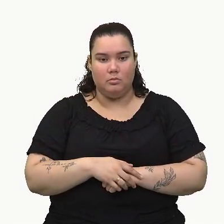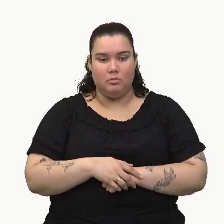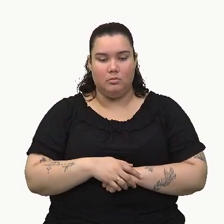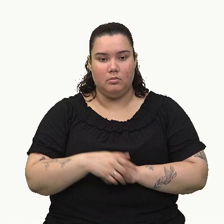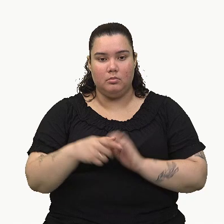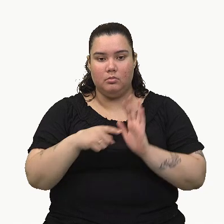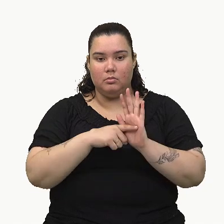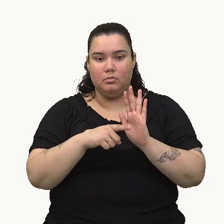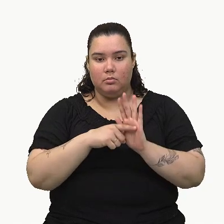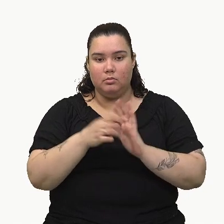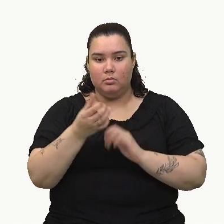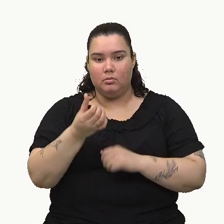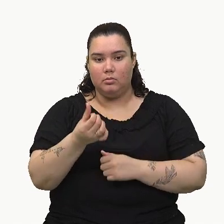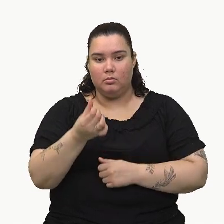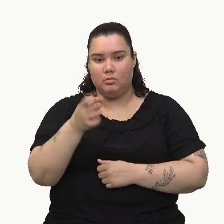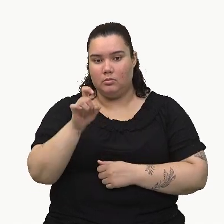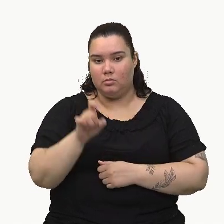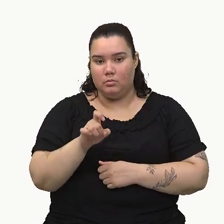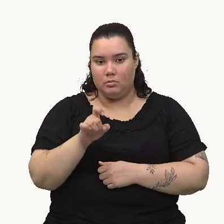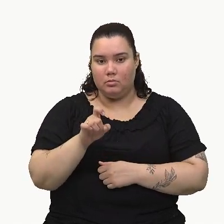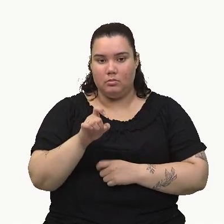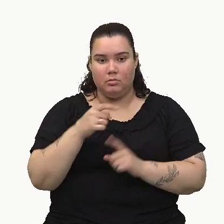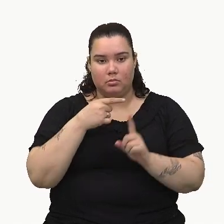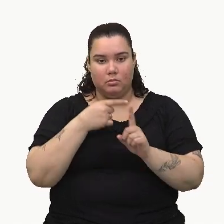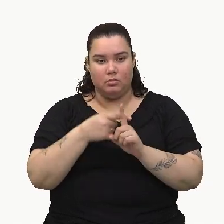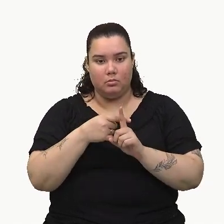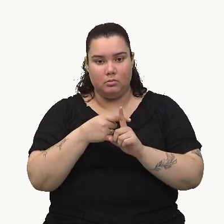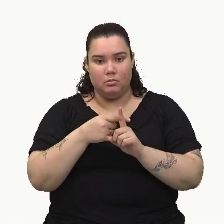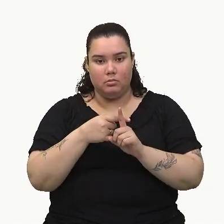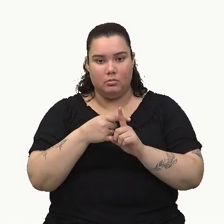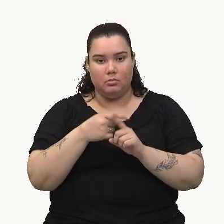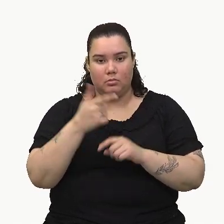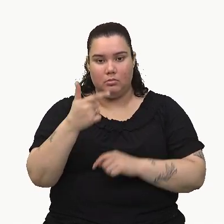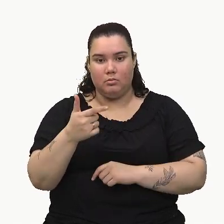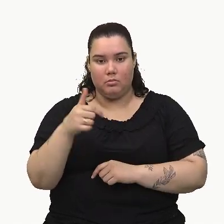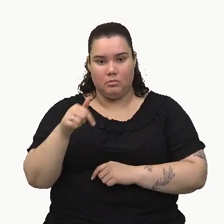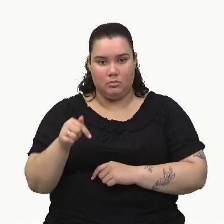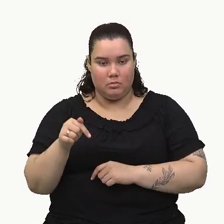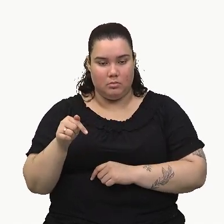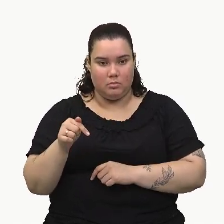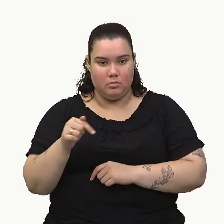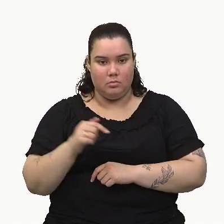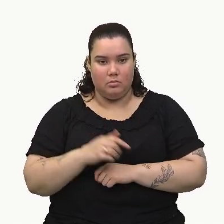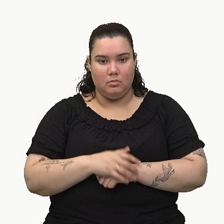menos 6x mais 27.